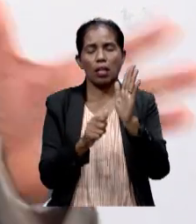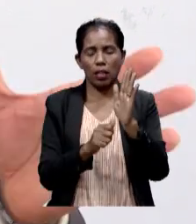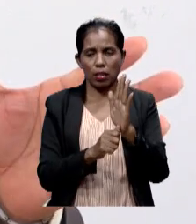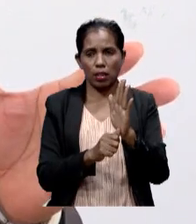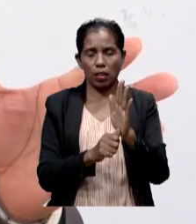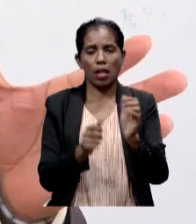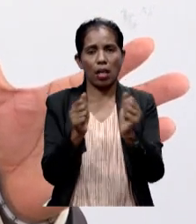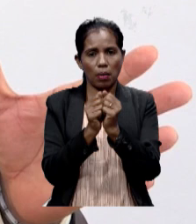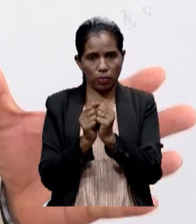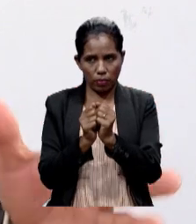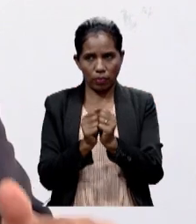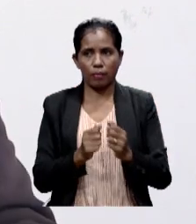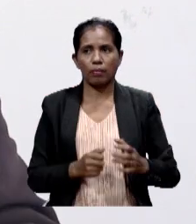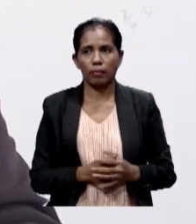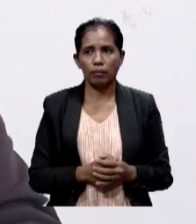halo hamuto